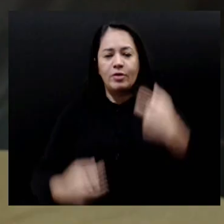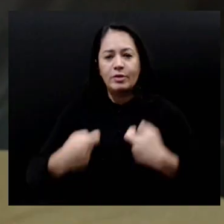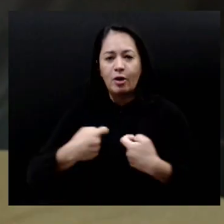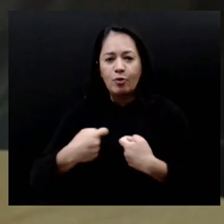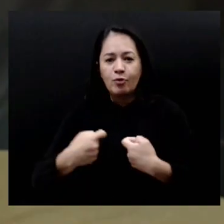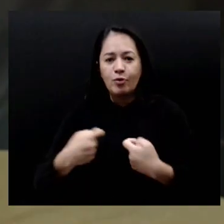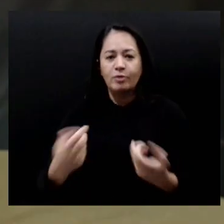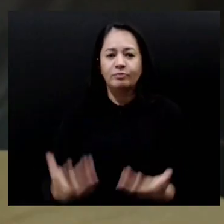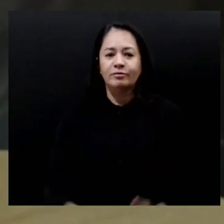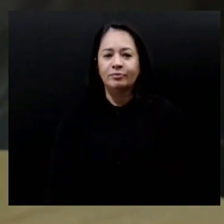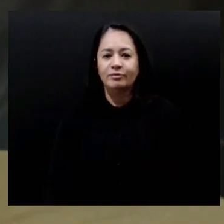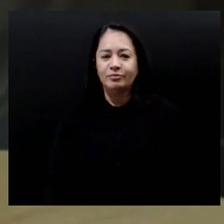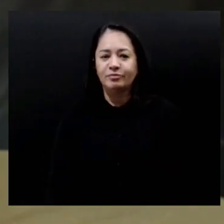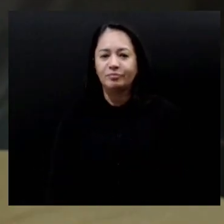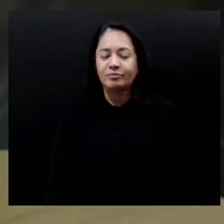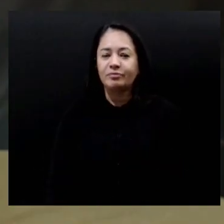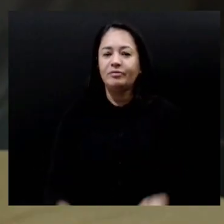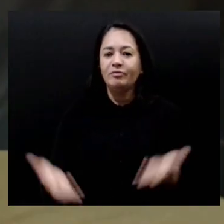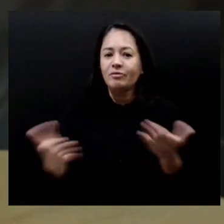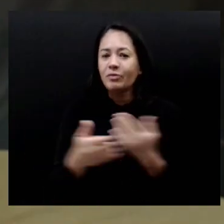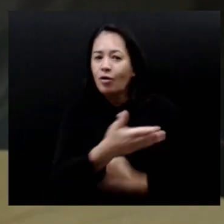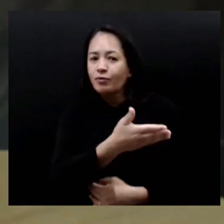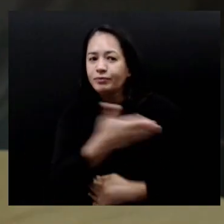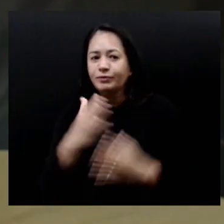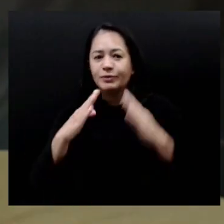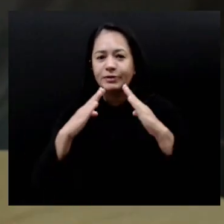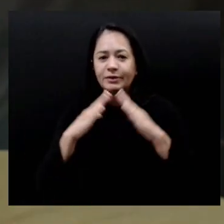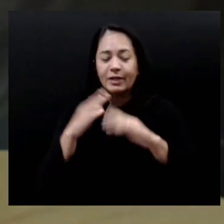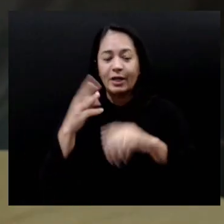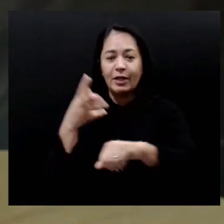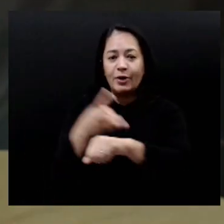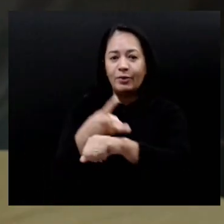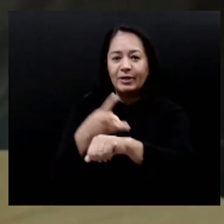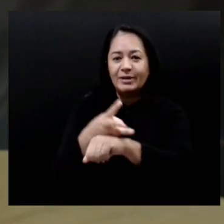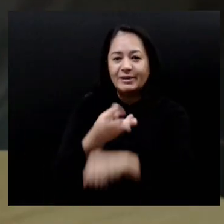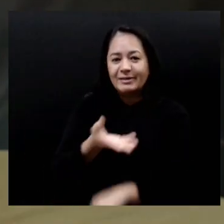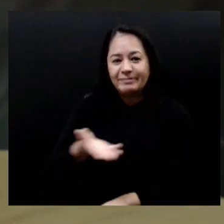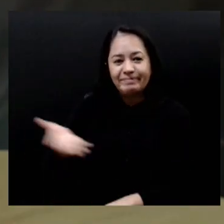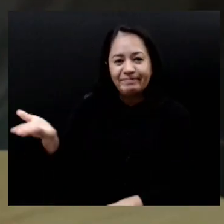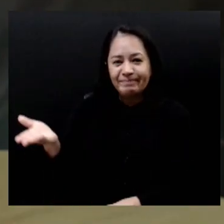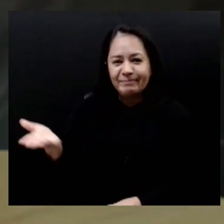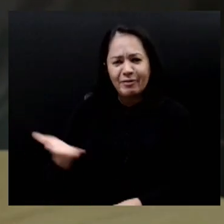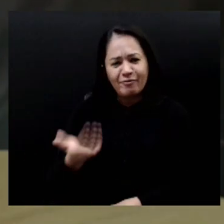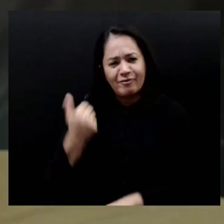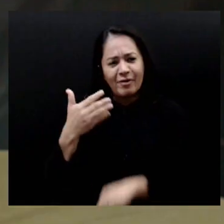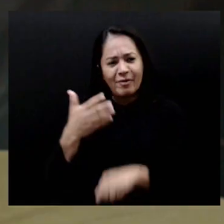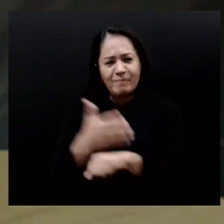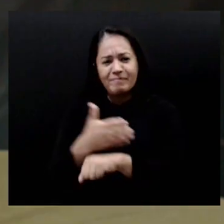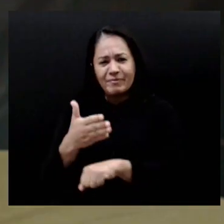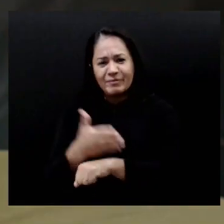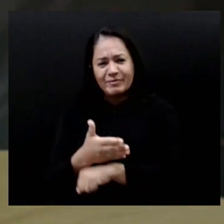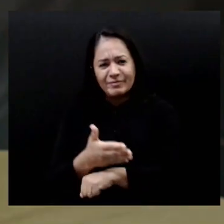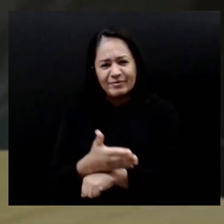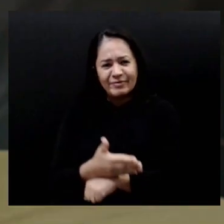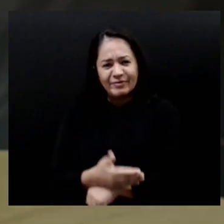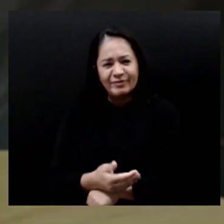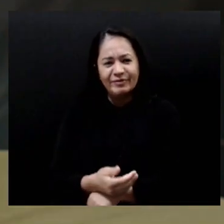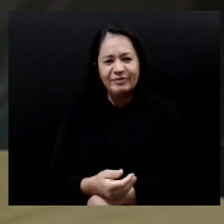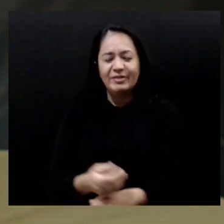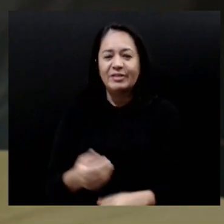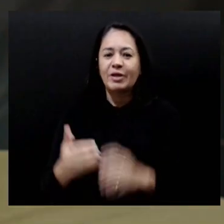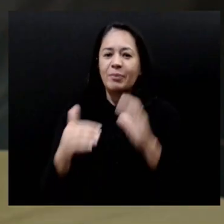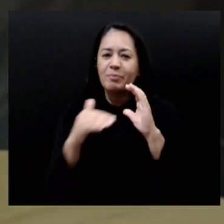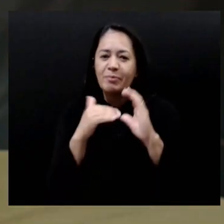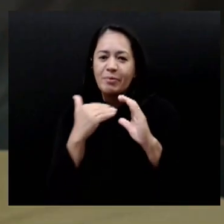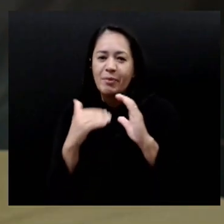eu falo com você que está em casa. WhatsApp na tela, vamos lá, participa com a gente, vamos mandando mensagem. Fala pra gente, você já